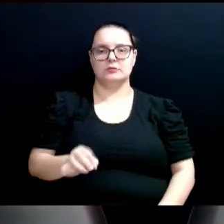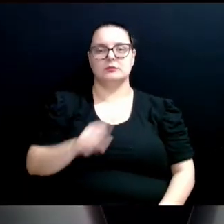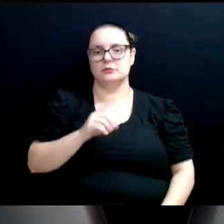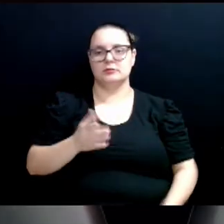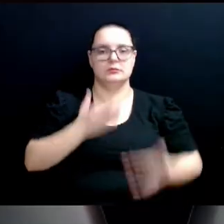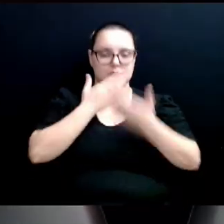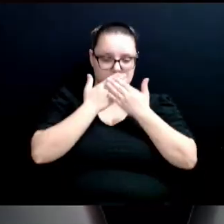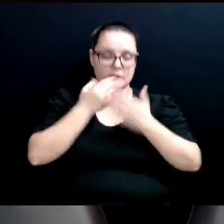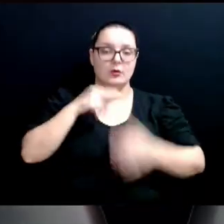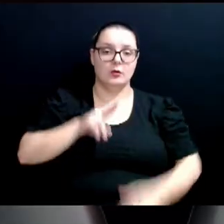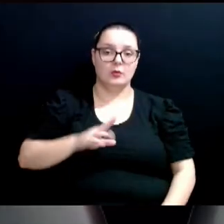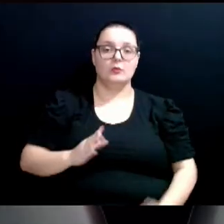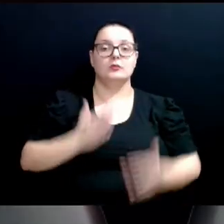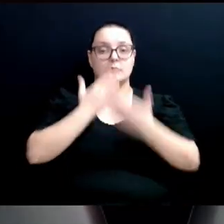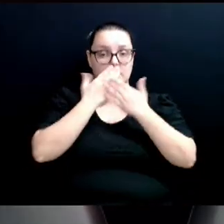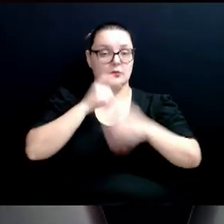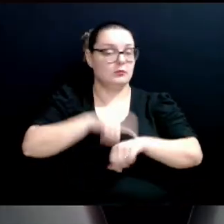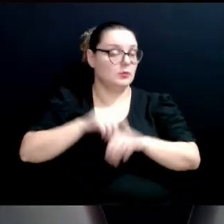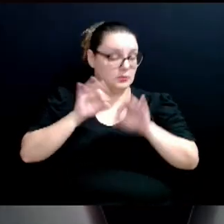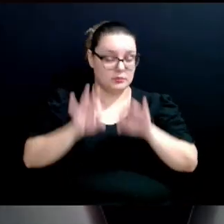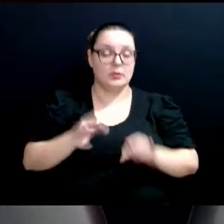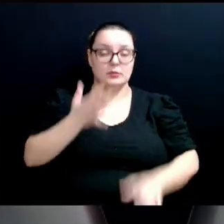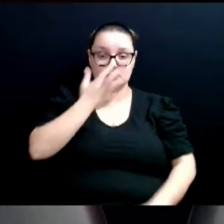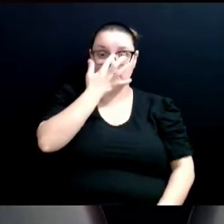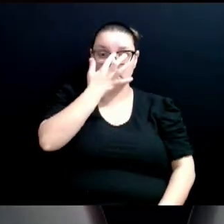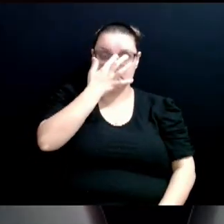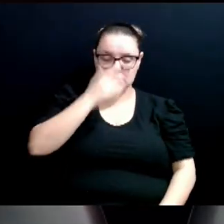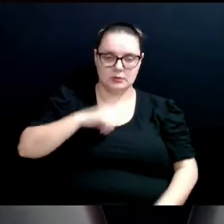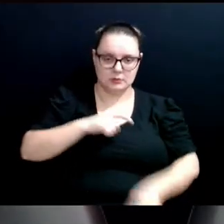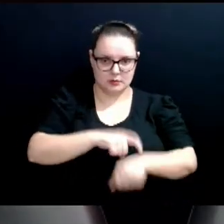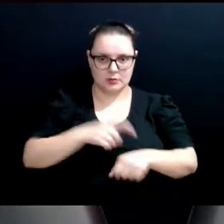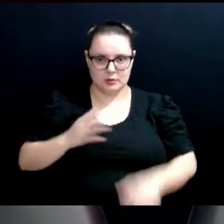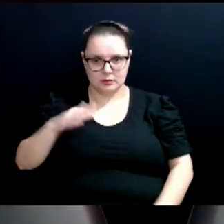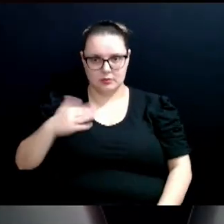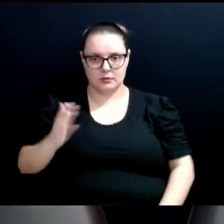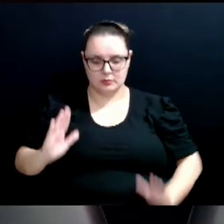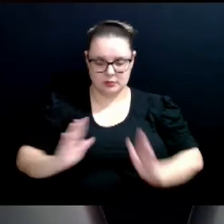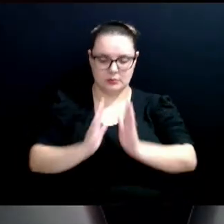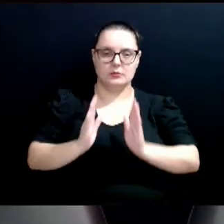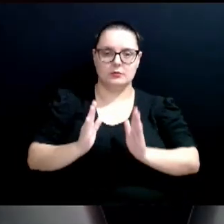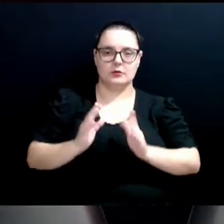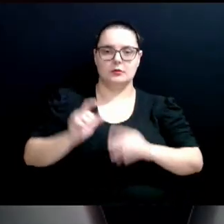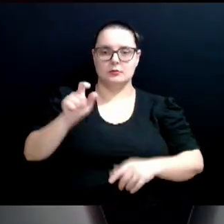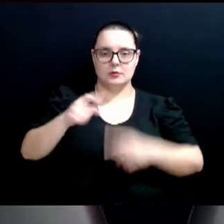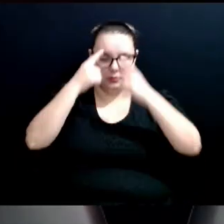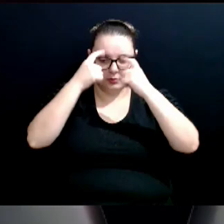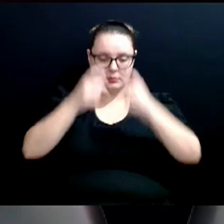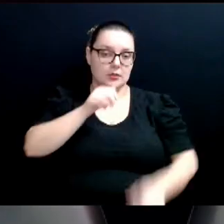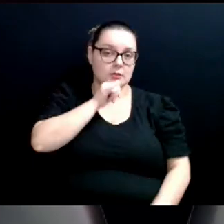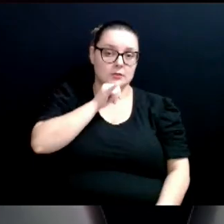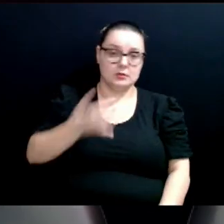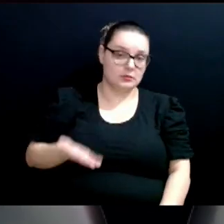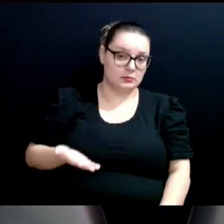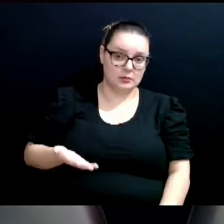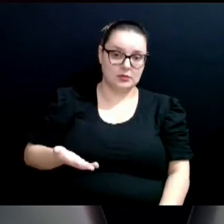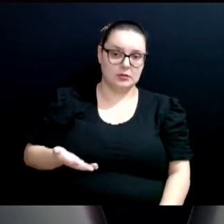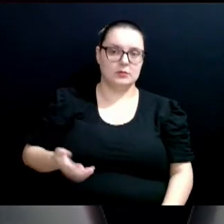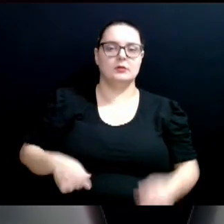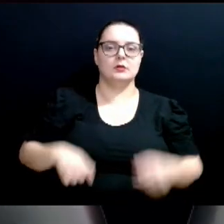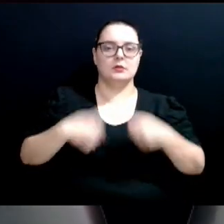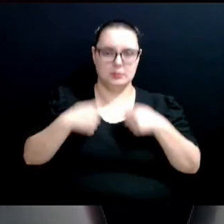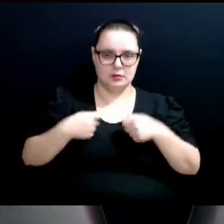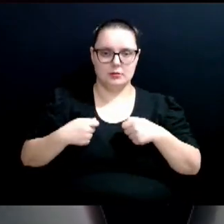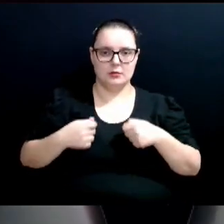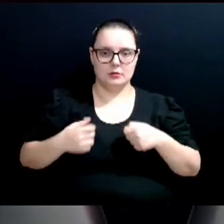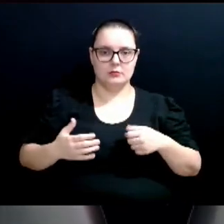momento certo, porque existem situações quando você está diante de uma pessoa agressiva, por exemplo, que você precisa se fechar,